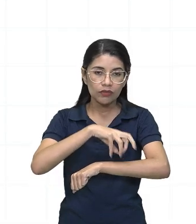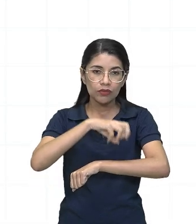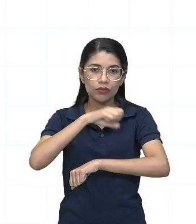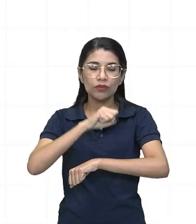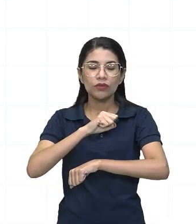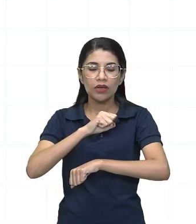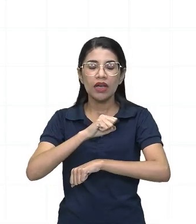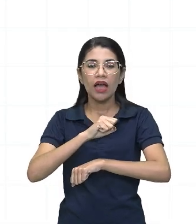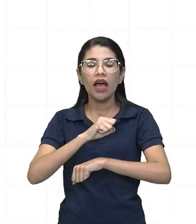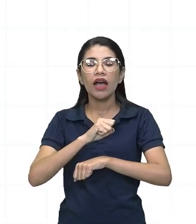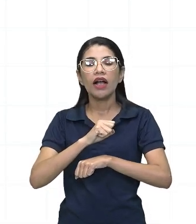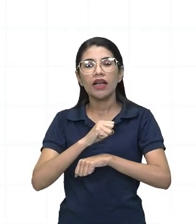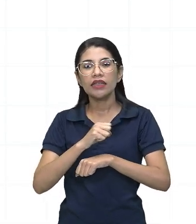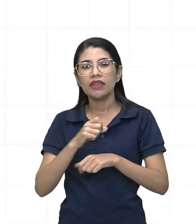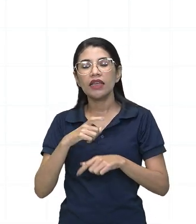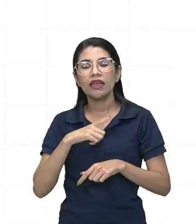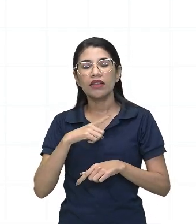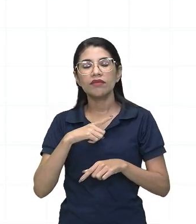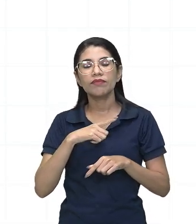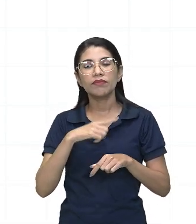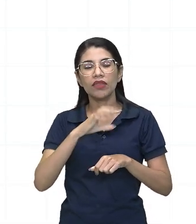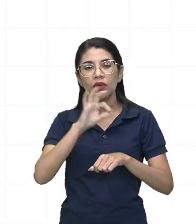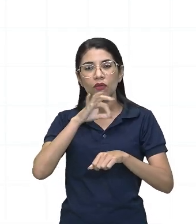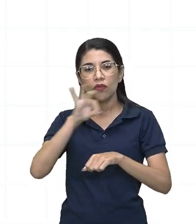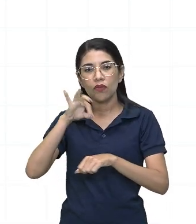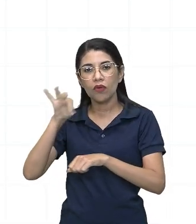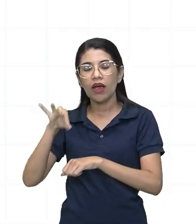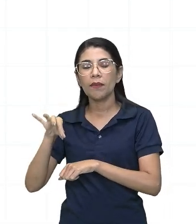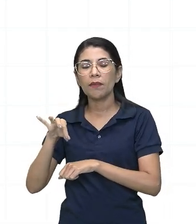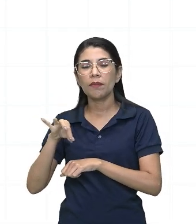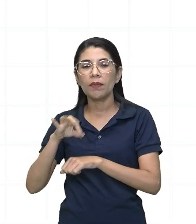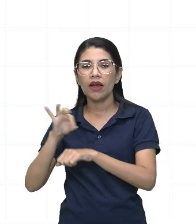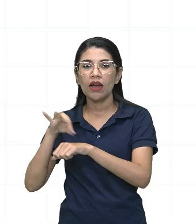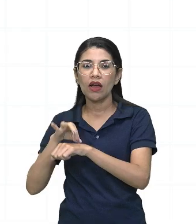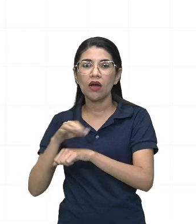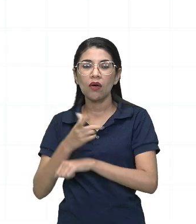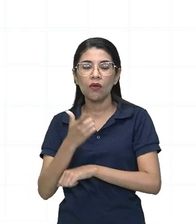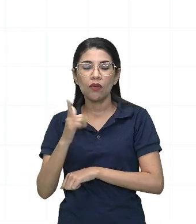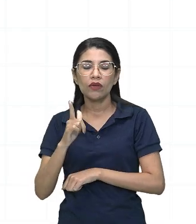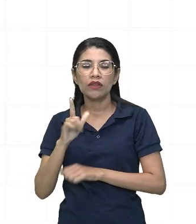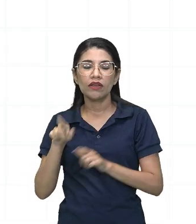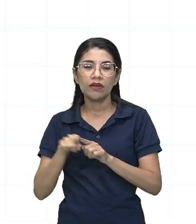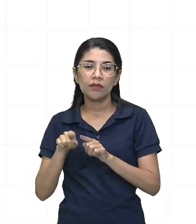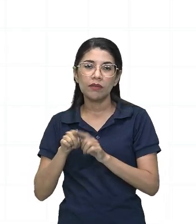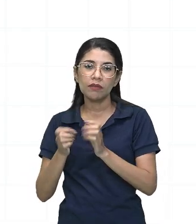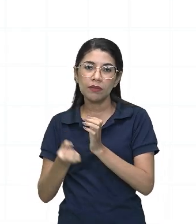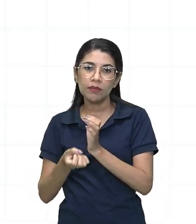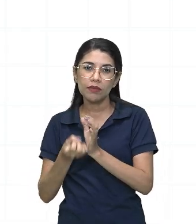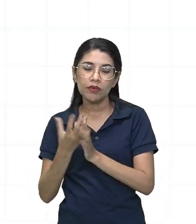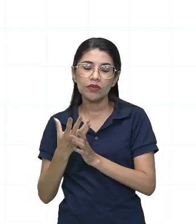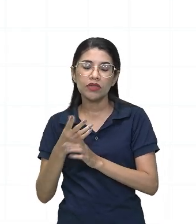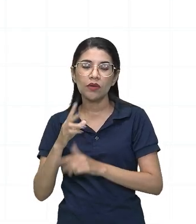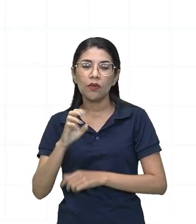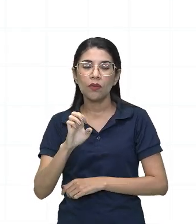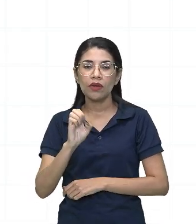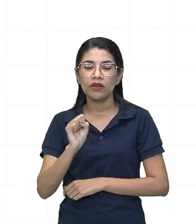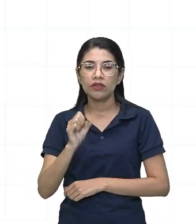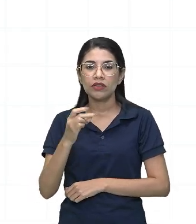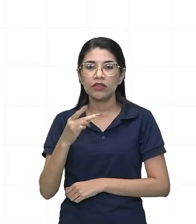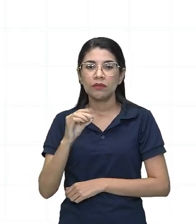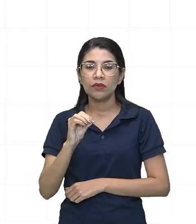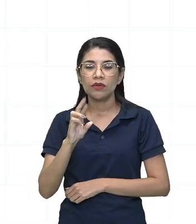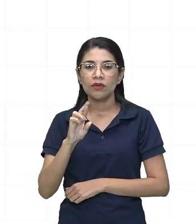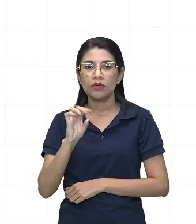de gametócito, e aí o gametócito ele vai desenvolver a esporozoito para